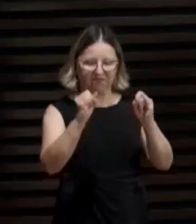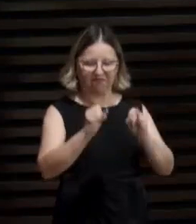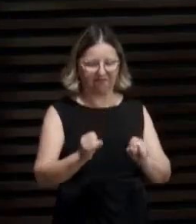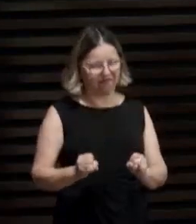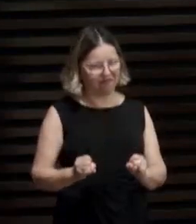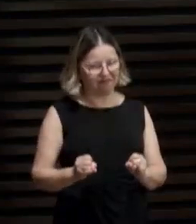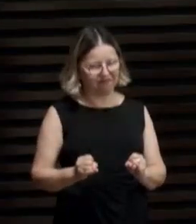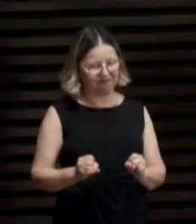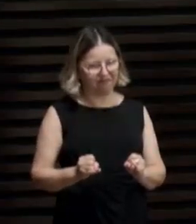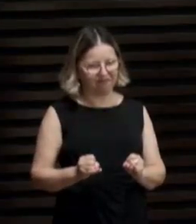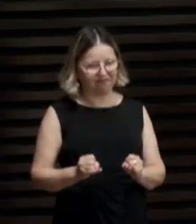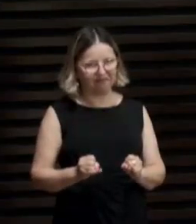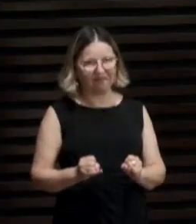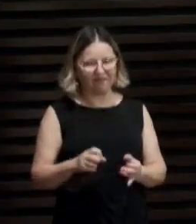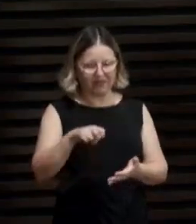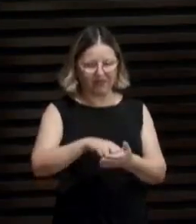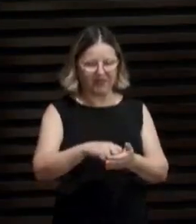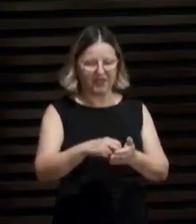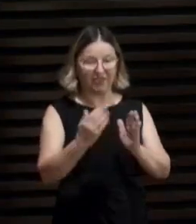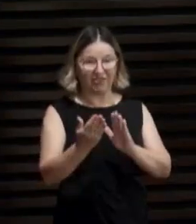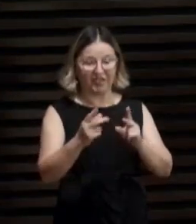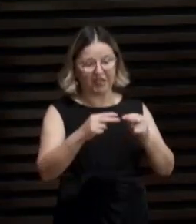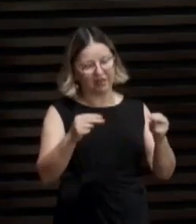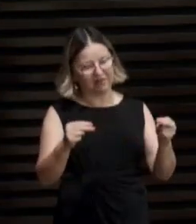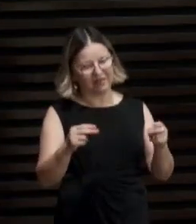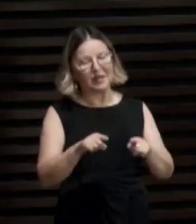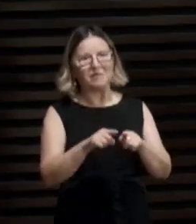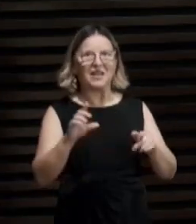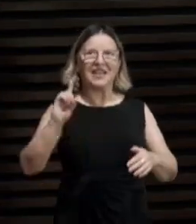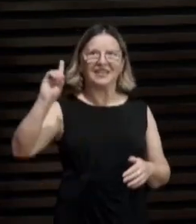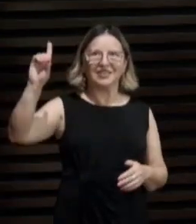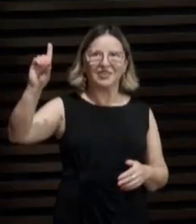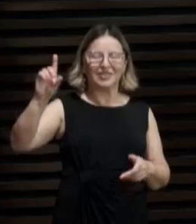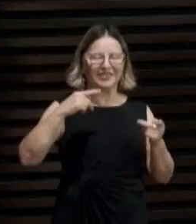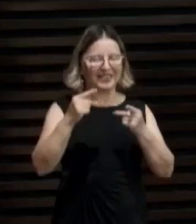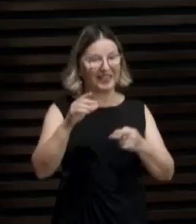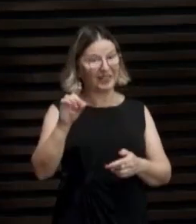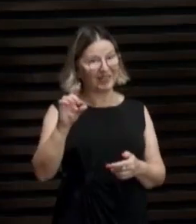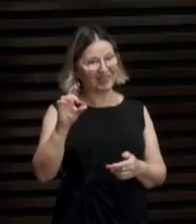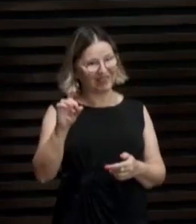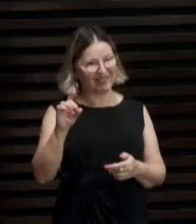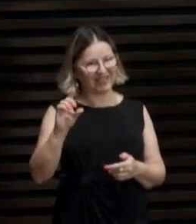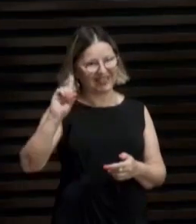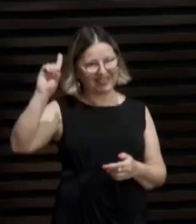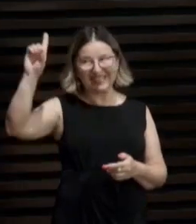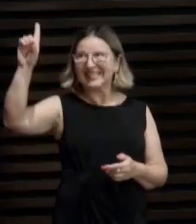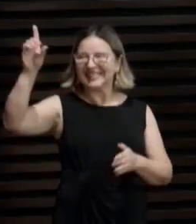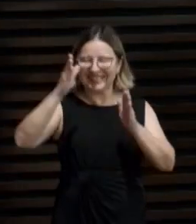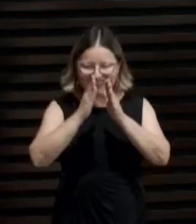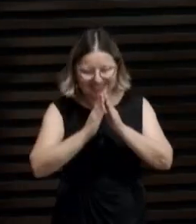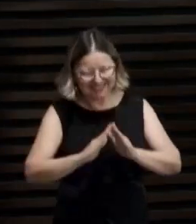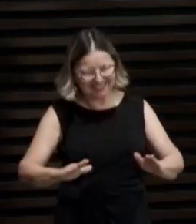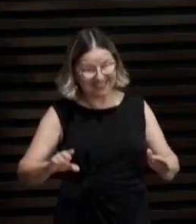das coisas, mas Deus diz: somente a Deus